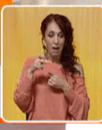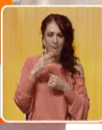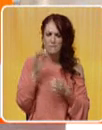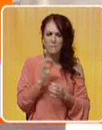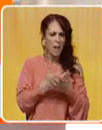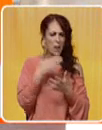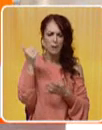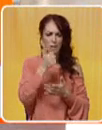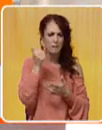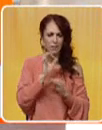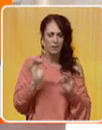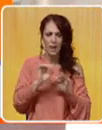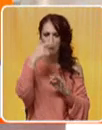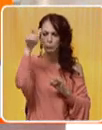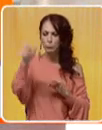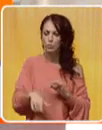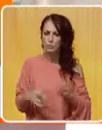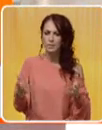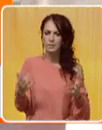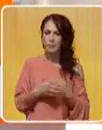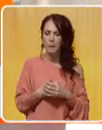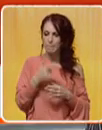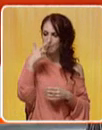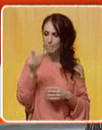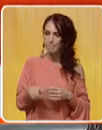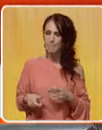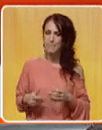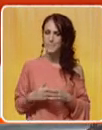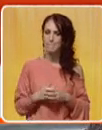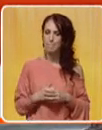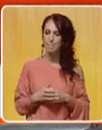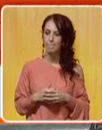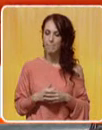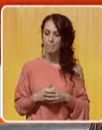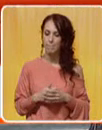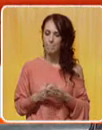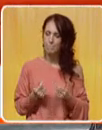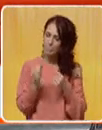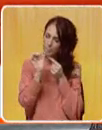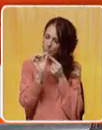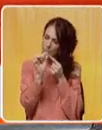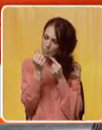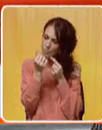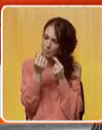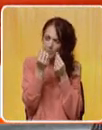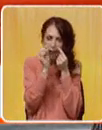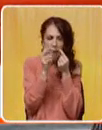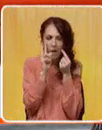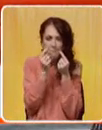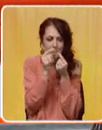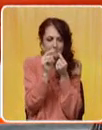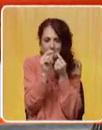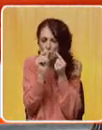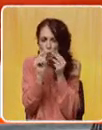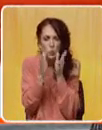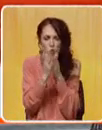EA era uma pessoa que era uma pessoa que que ligava ao pormenor não havia nada que ficasse por